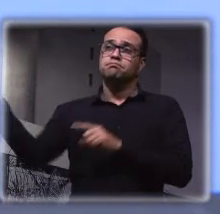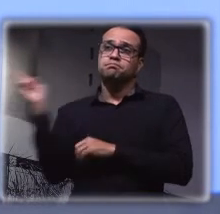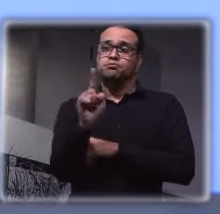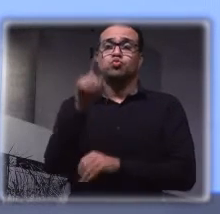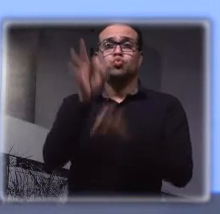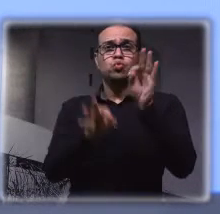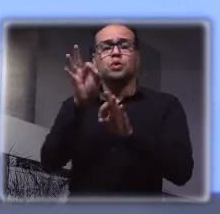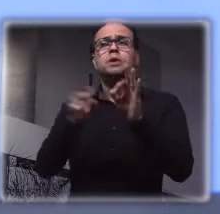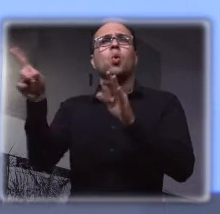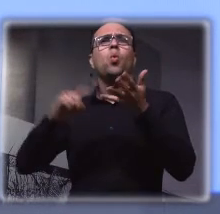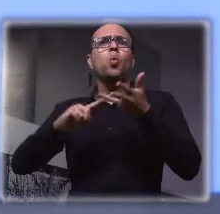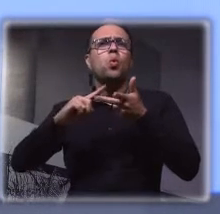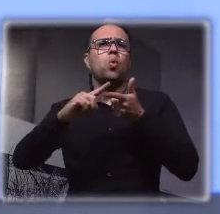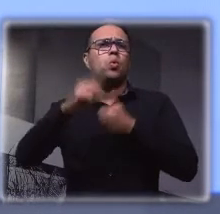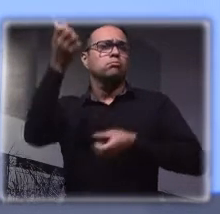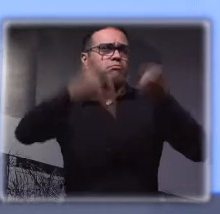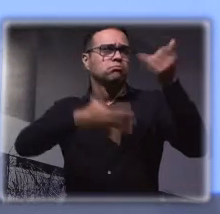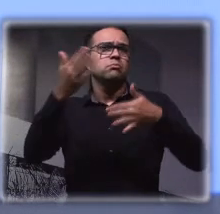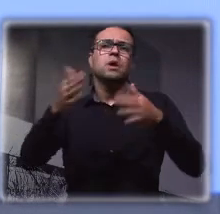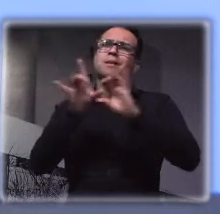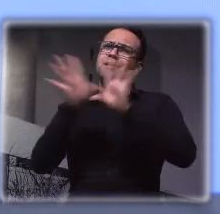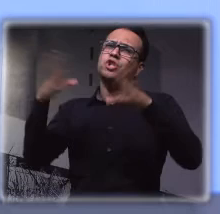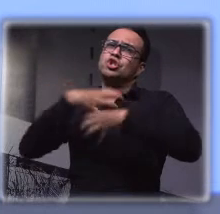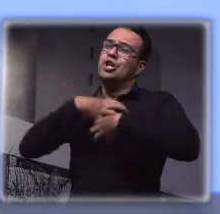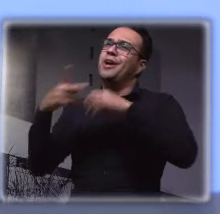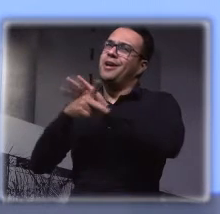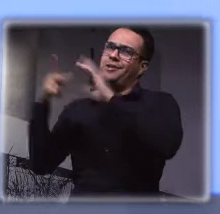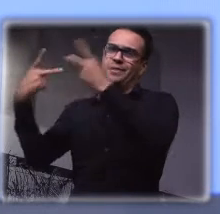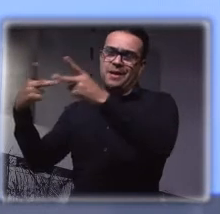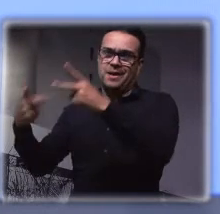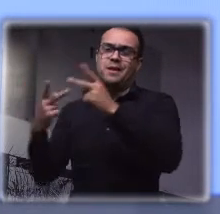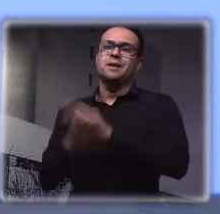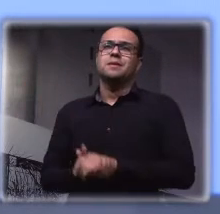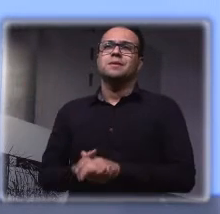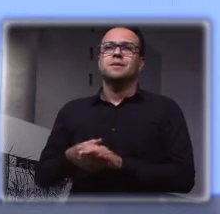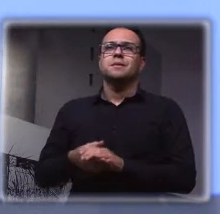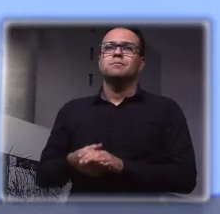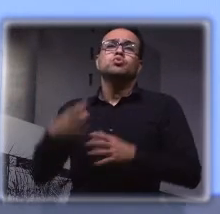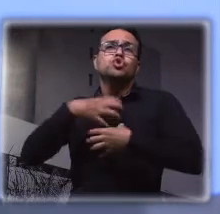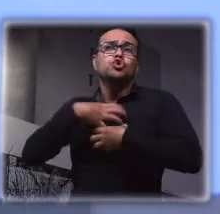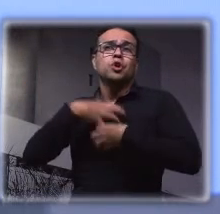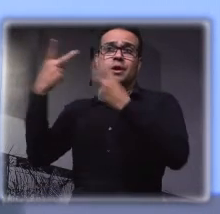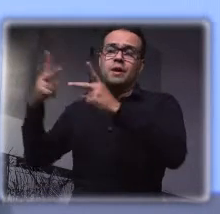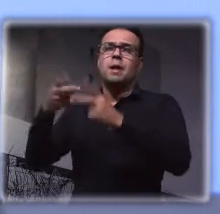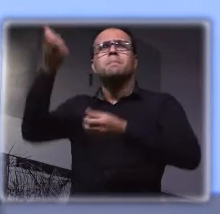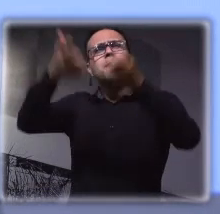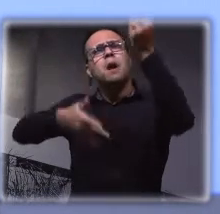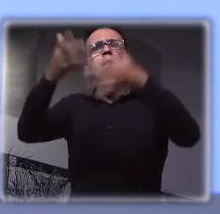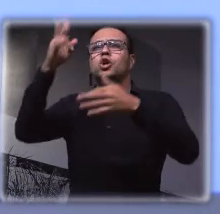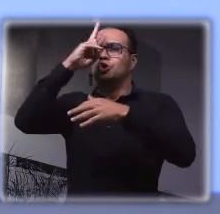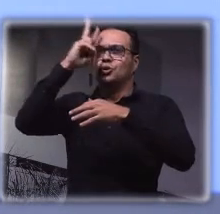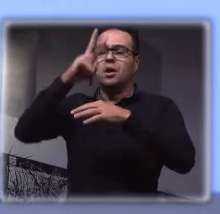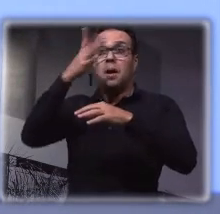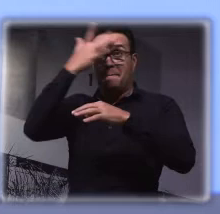tem todo o espaço para contar a história dela do jeito que é a história dela e como ela quer contar a história dela. E